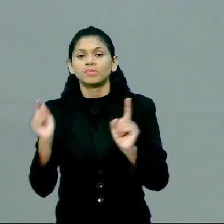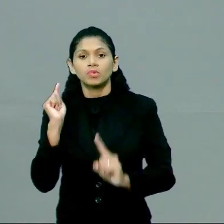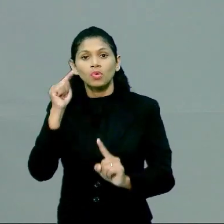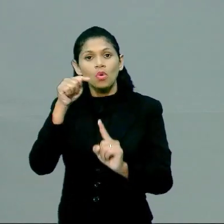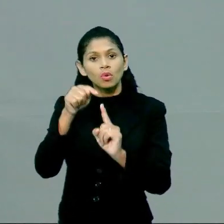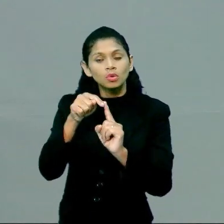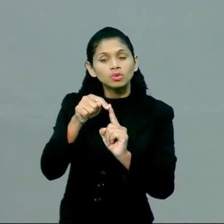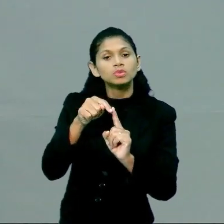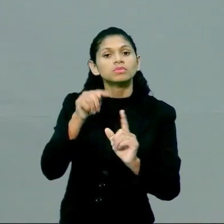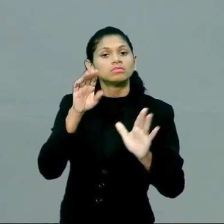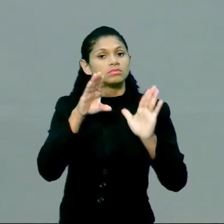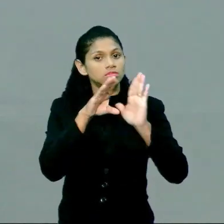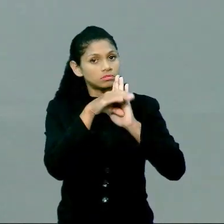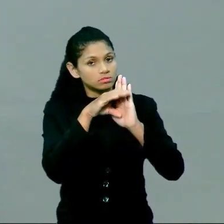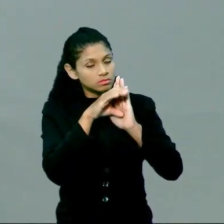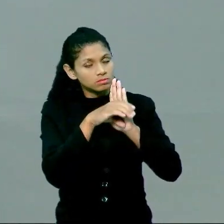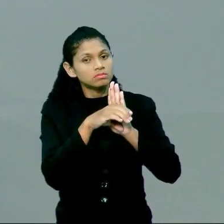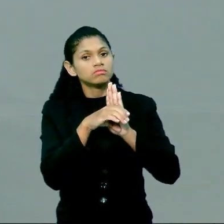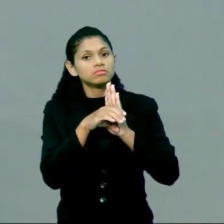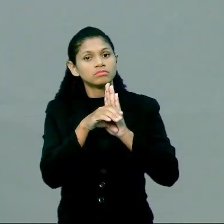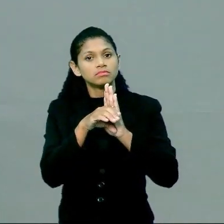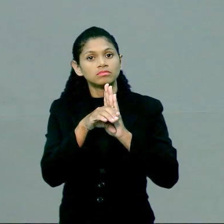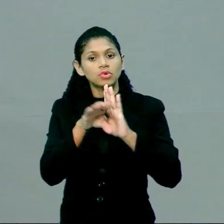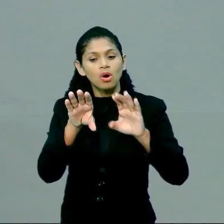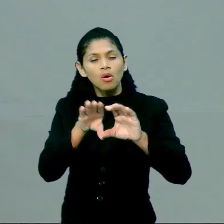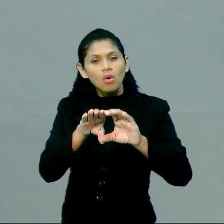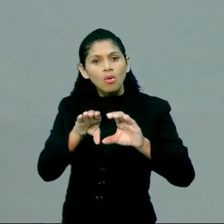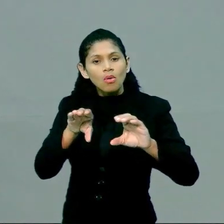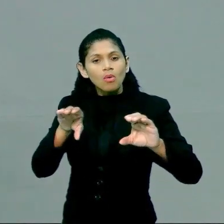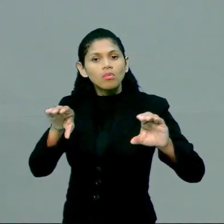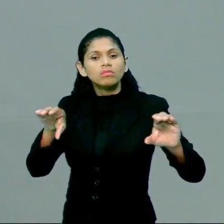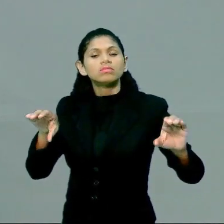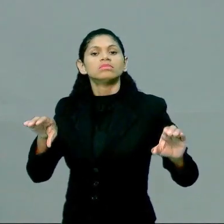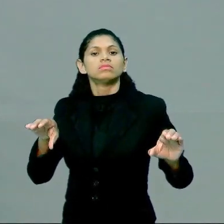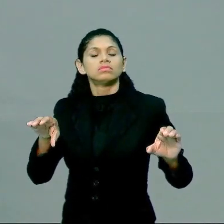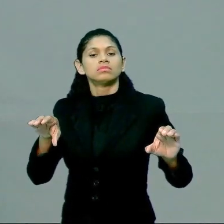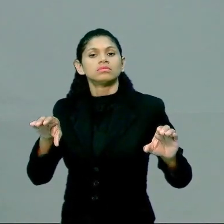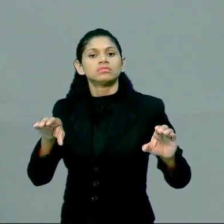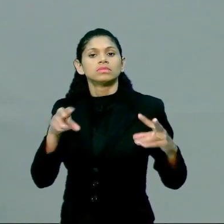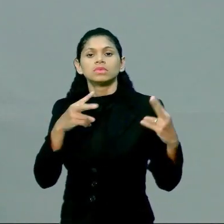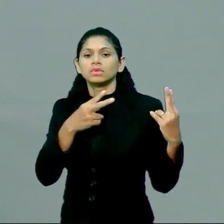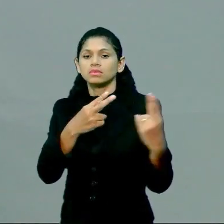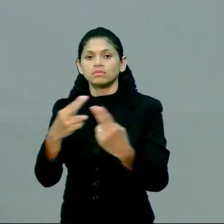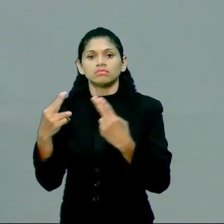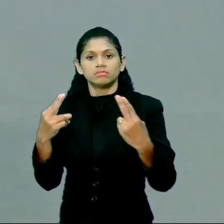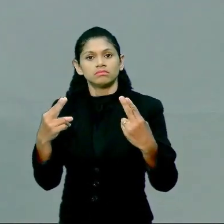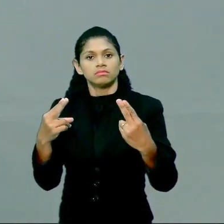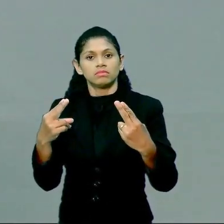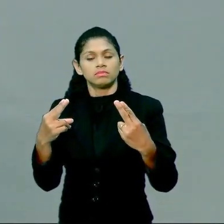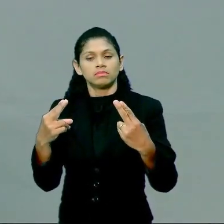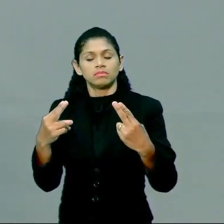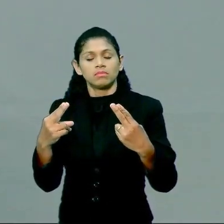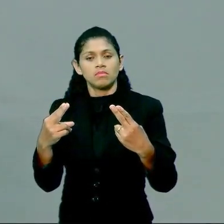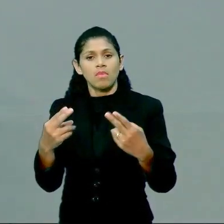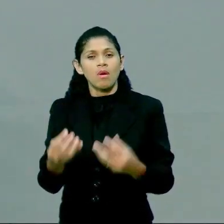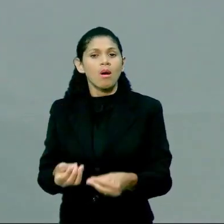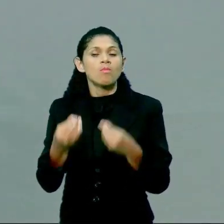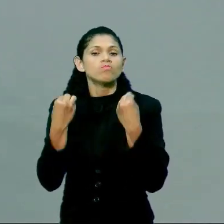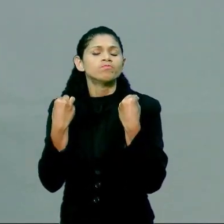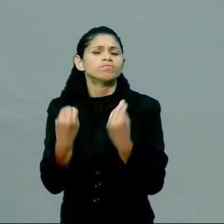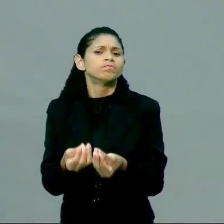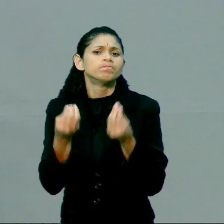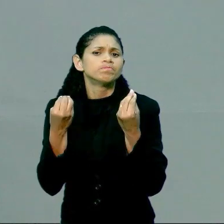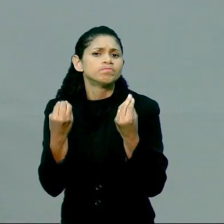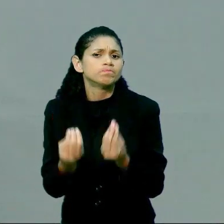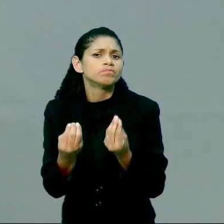conteúdos aí, né? E a forma com que se utiliza, elas são as mesmas, né? Para que a gente usa sinônimo